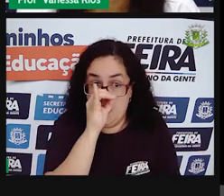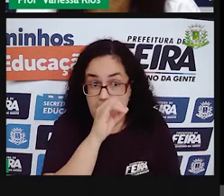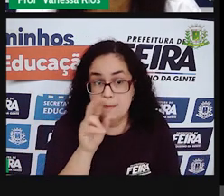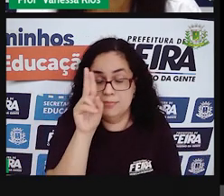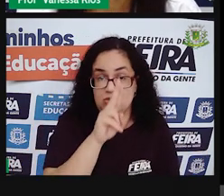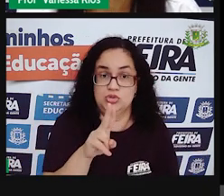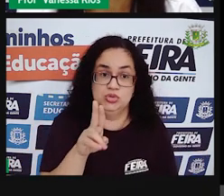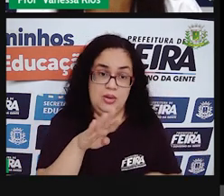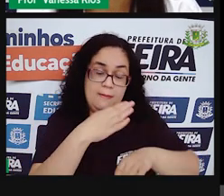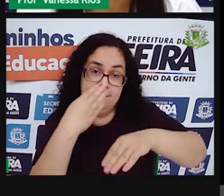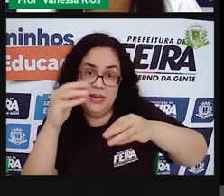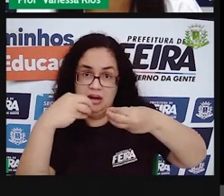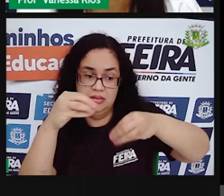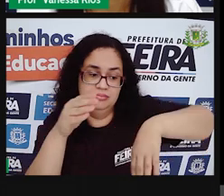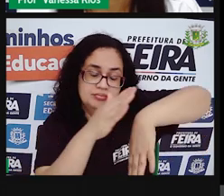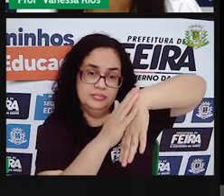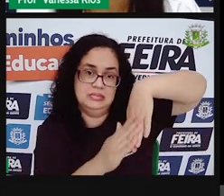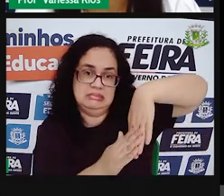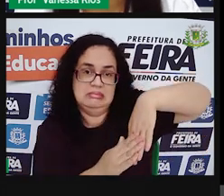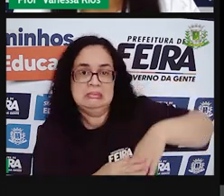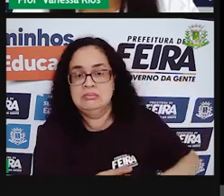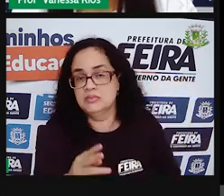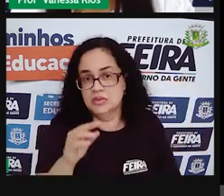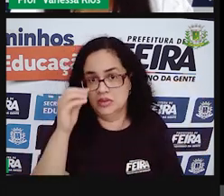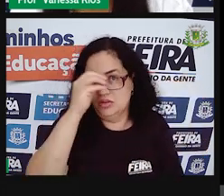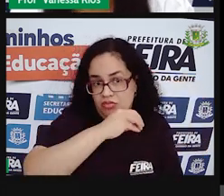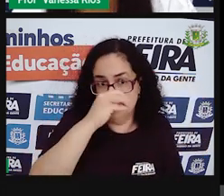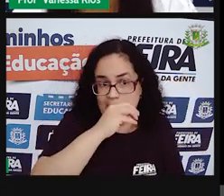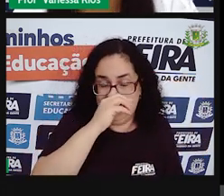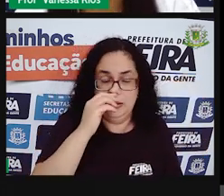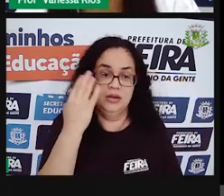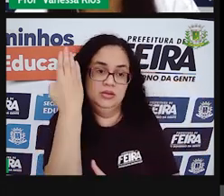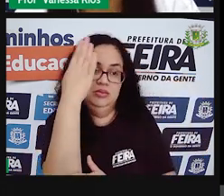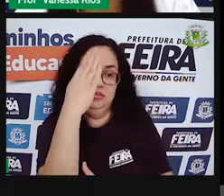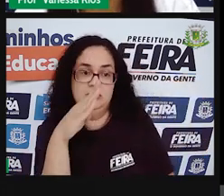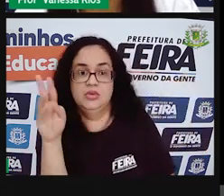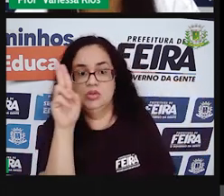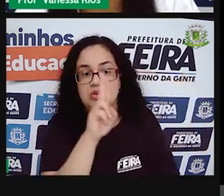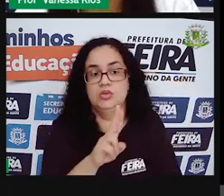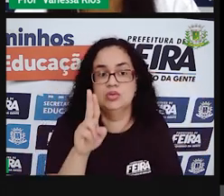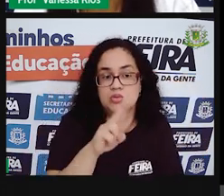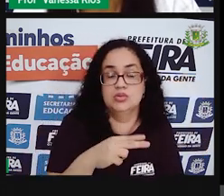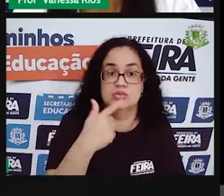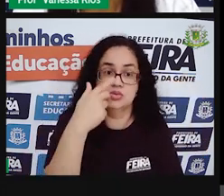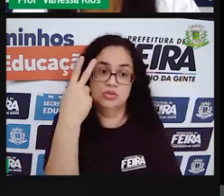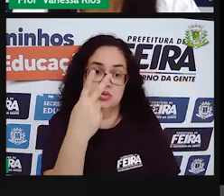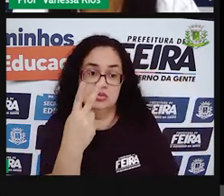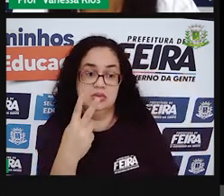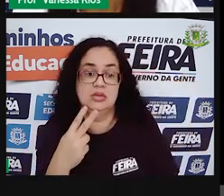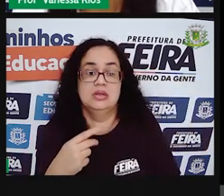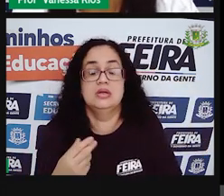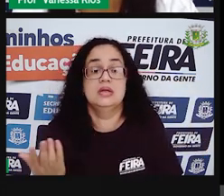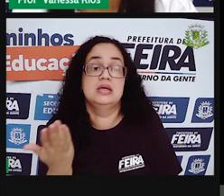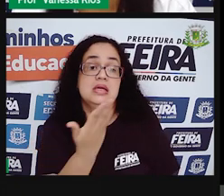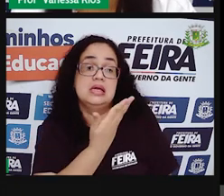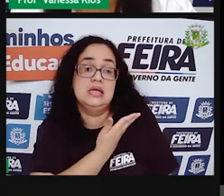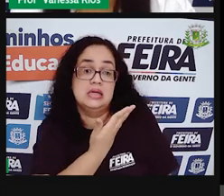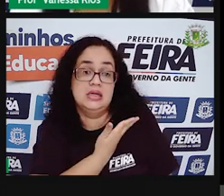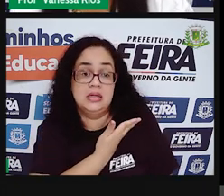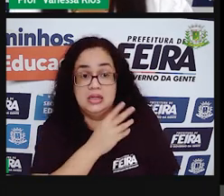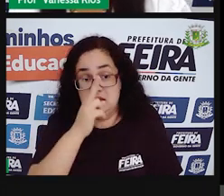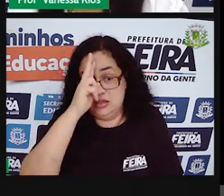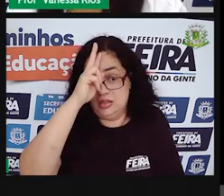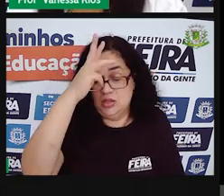palha, que era menos resistente que a madeira utilizada pelo segundo porquinho, que era menos resistente que